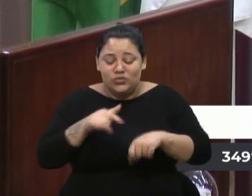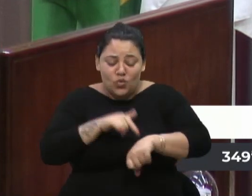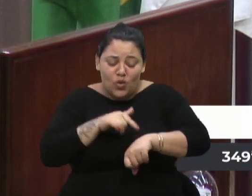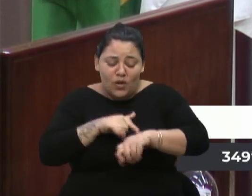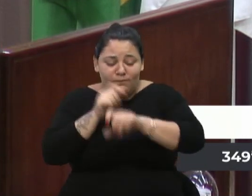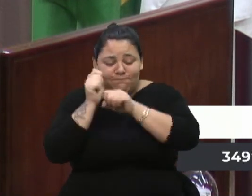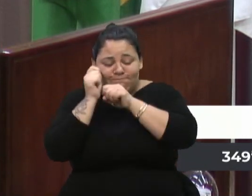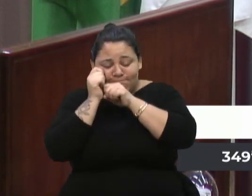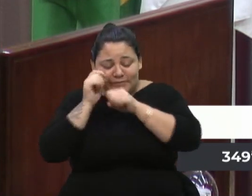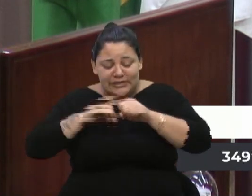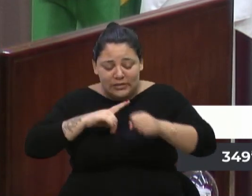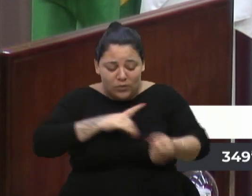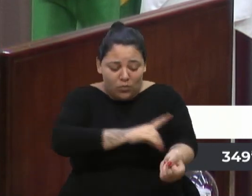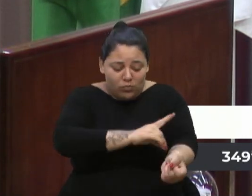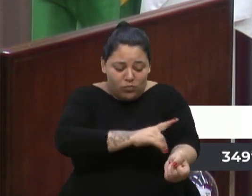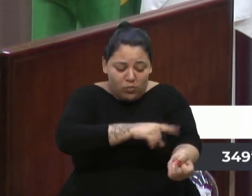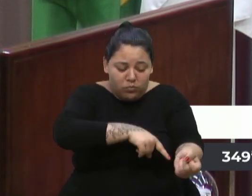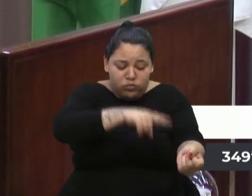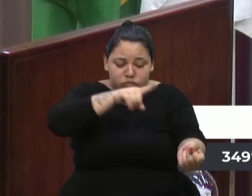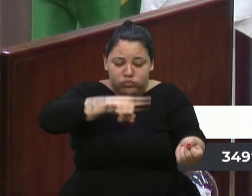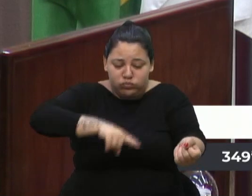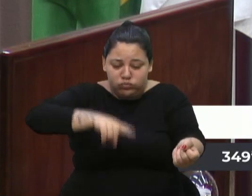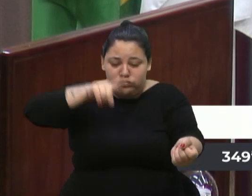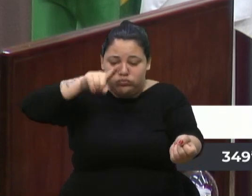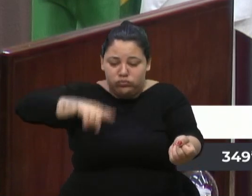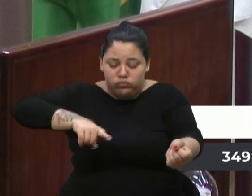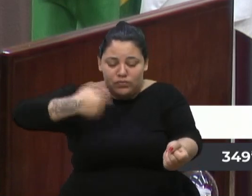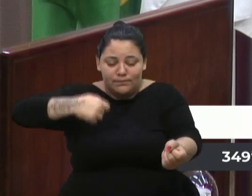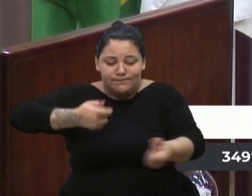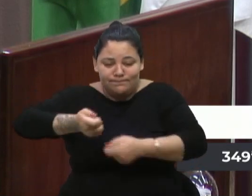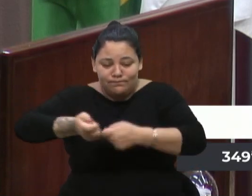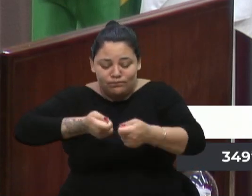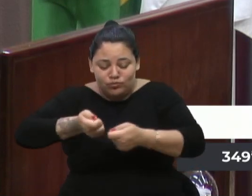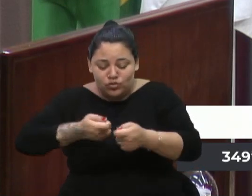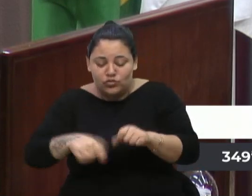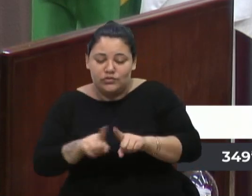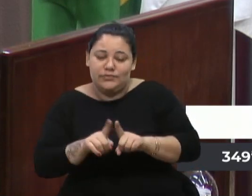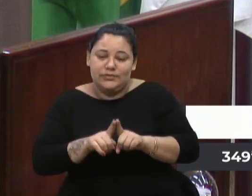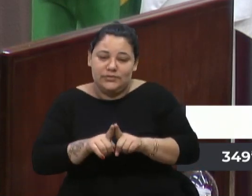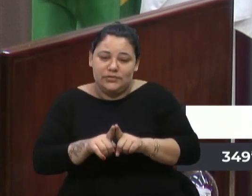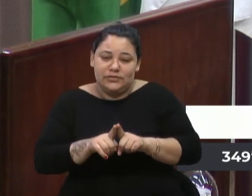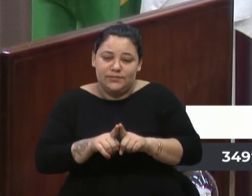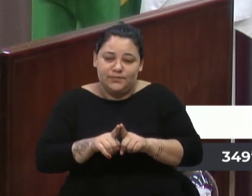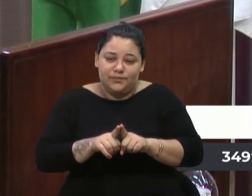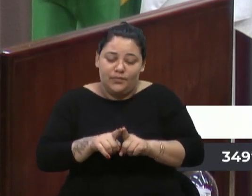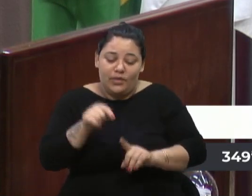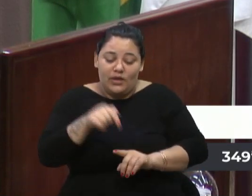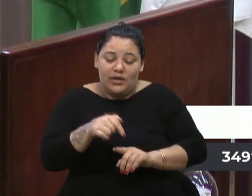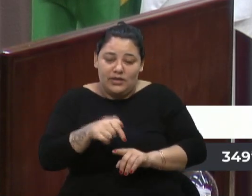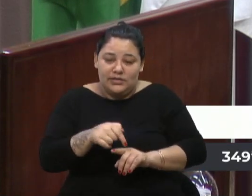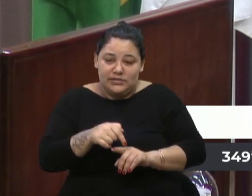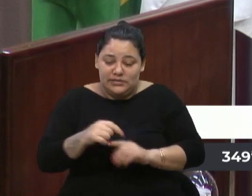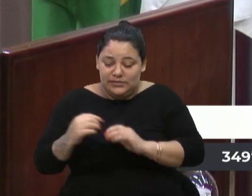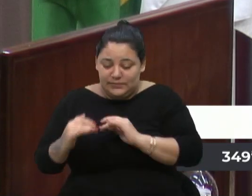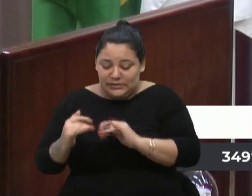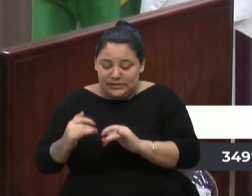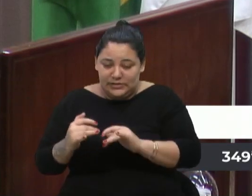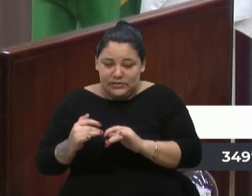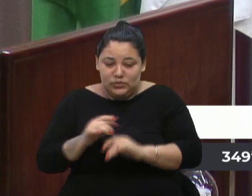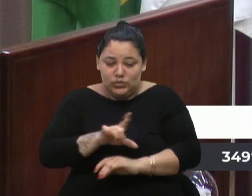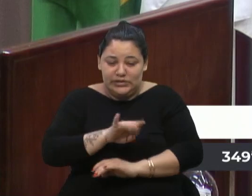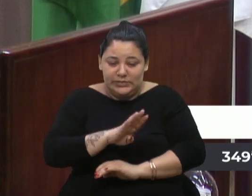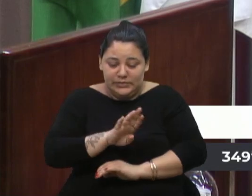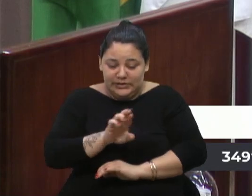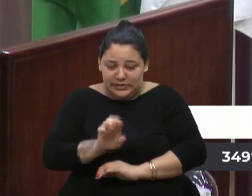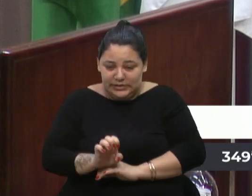um pico muito alto do diabetes e precisam desse controle. Então, esse equipamento que a gente está falando aí na moção, né, o Libre,